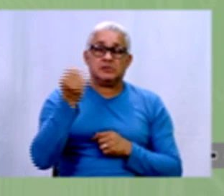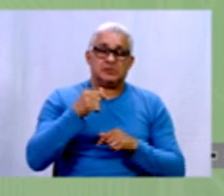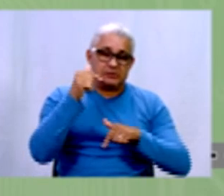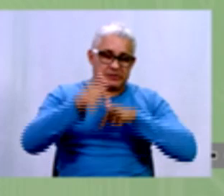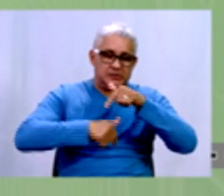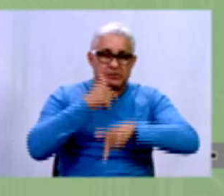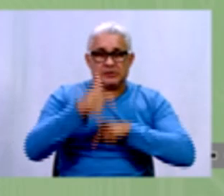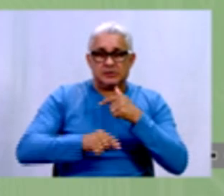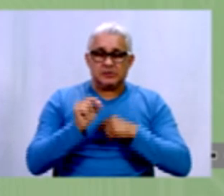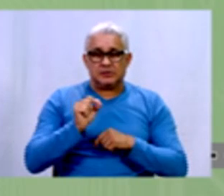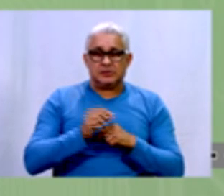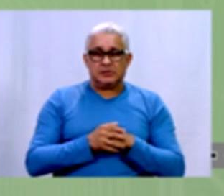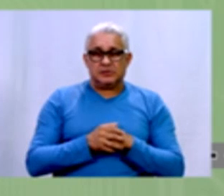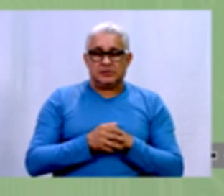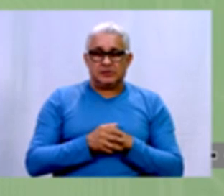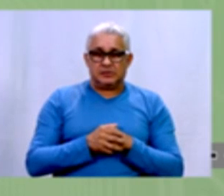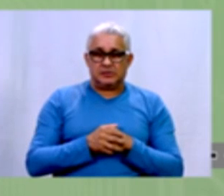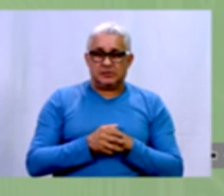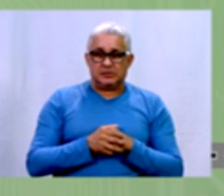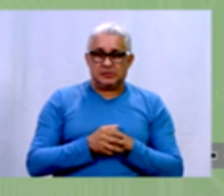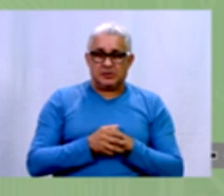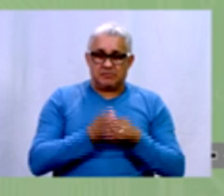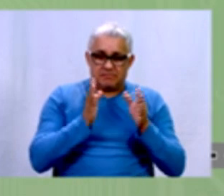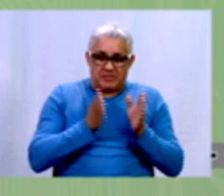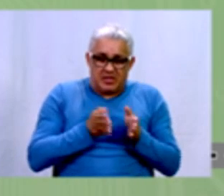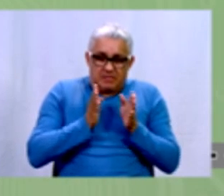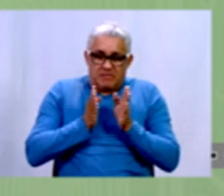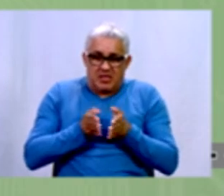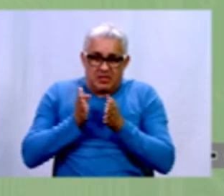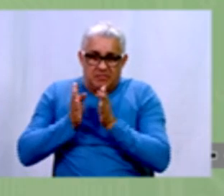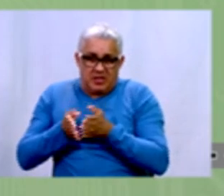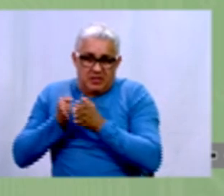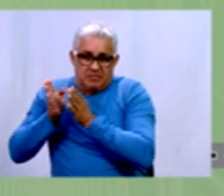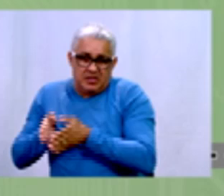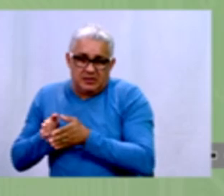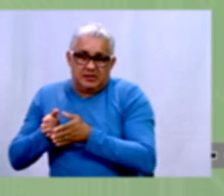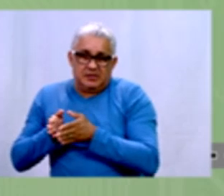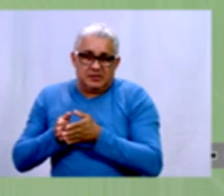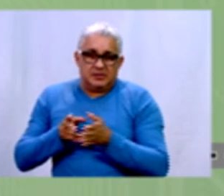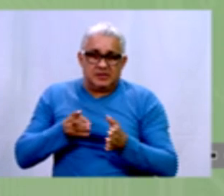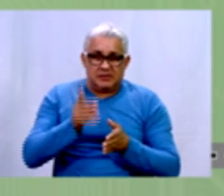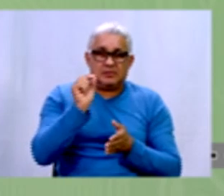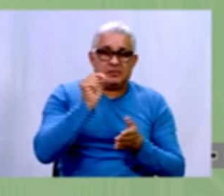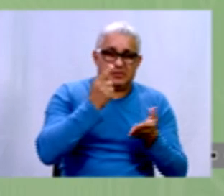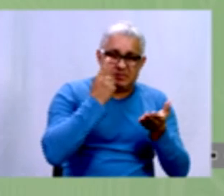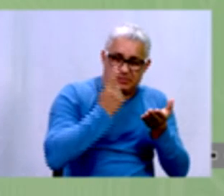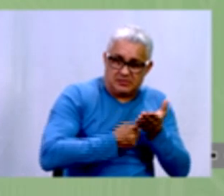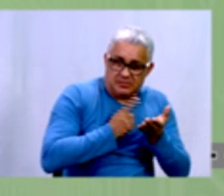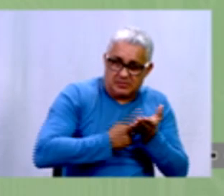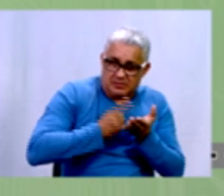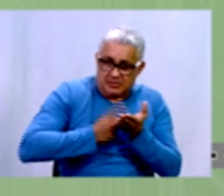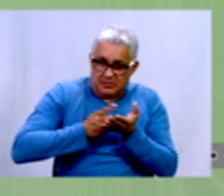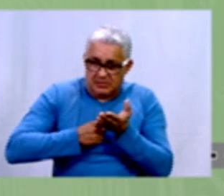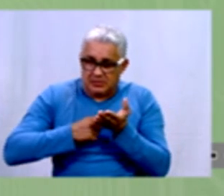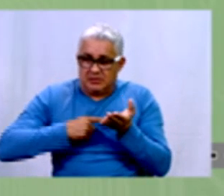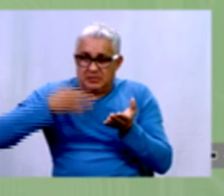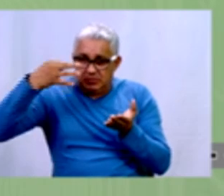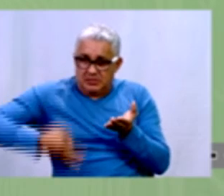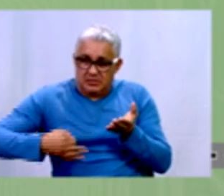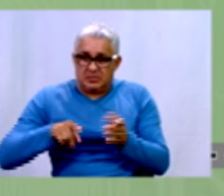trabalharmos sempre em partes pequenas, para termos sempre um acordo e uma certeza